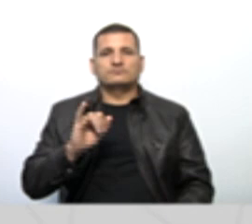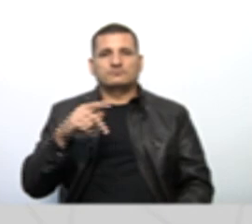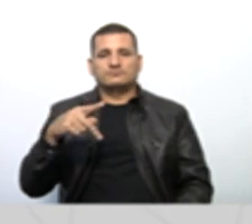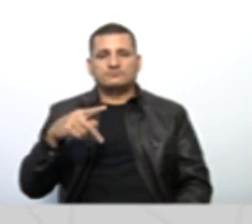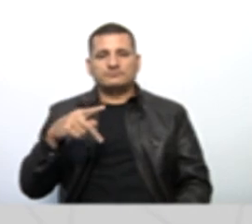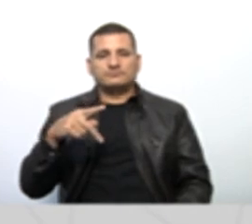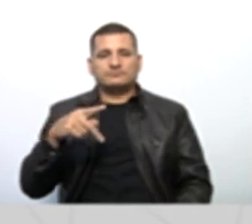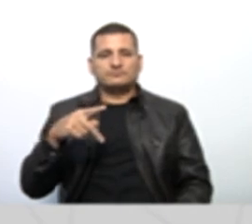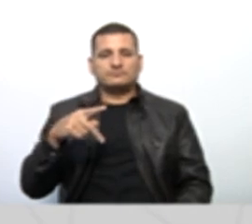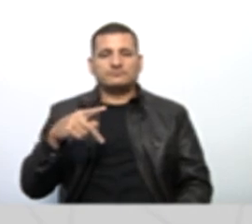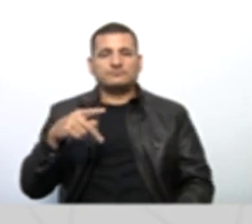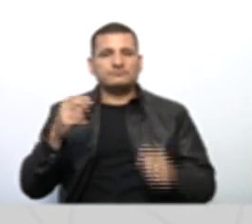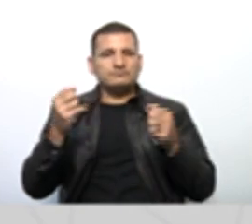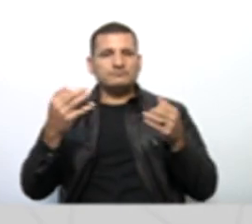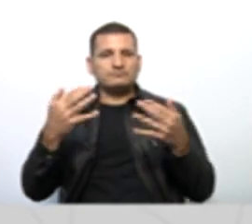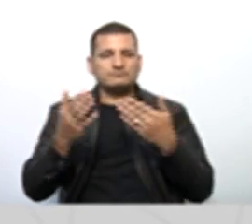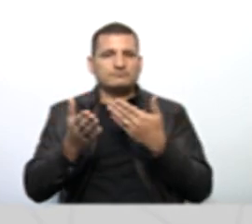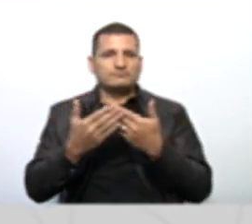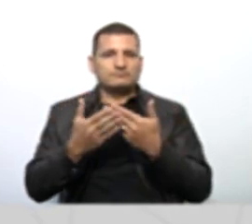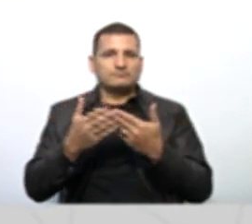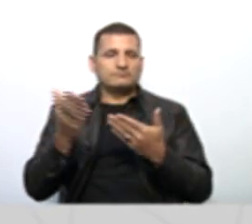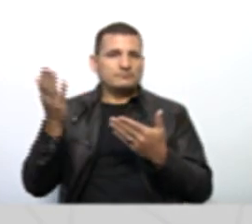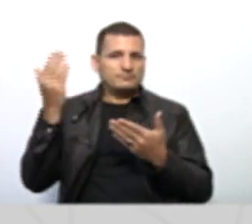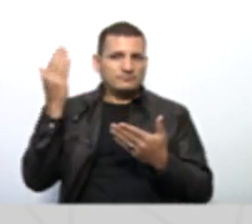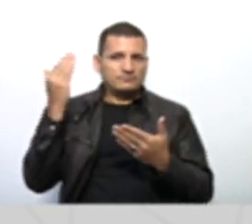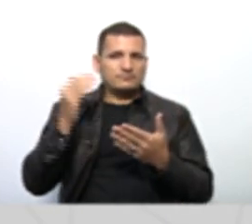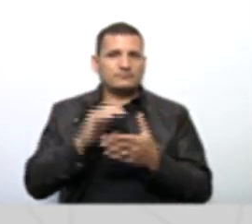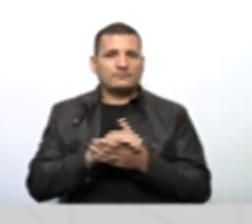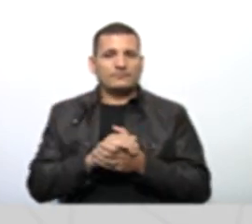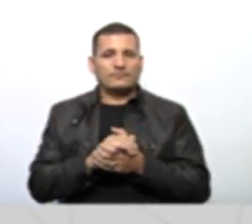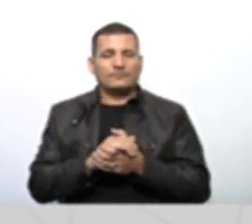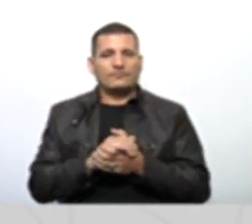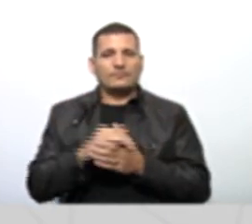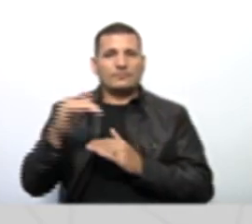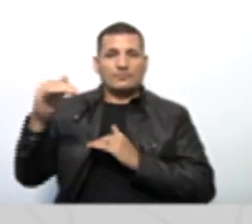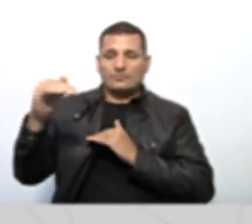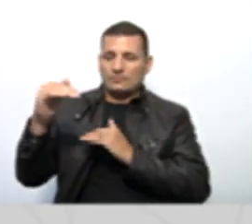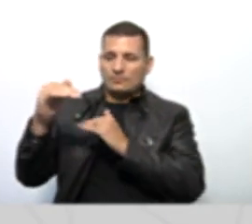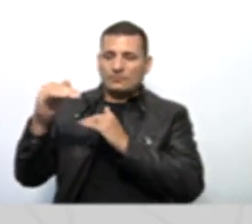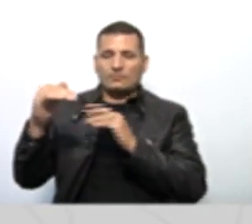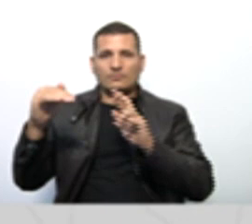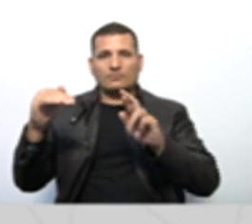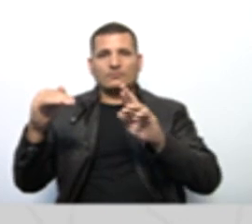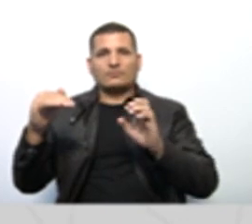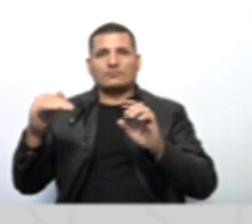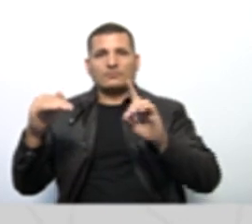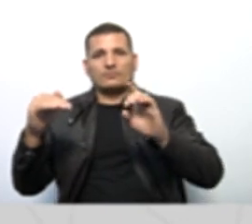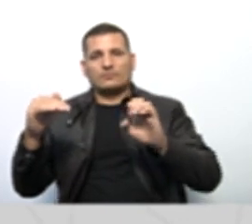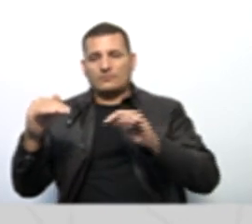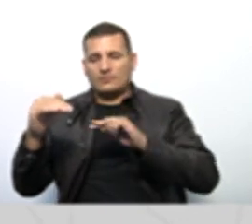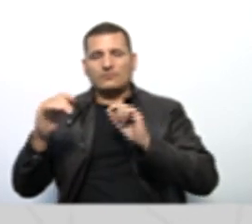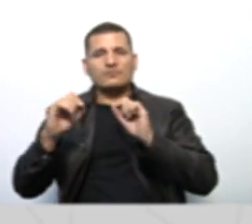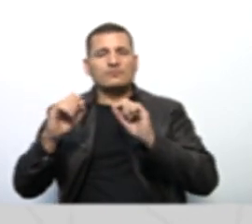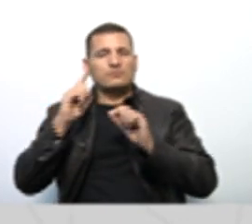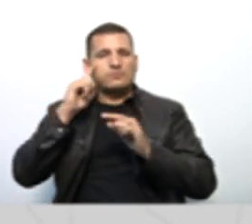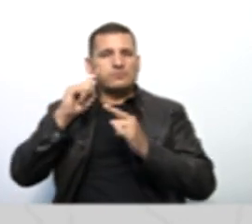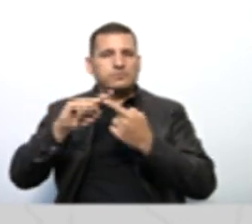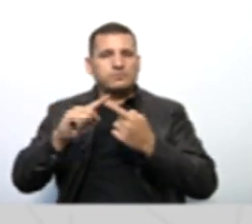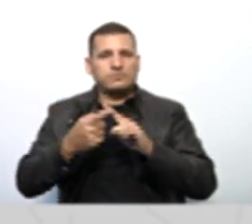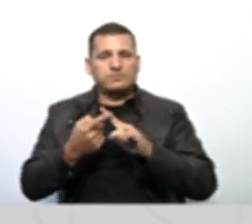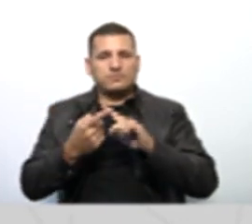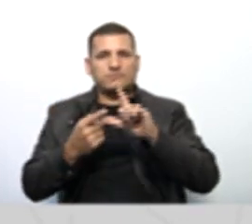falamos na hora passará também o endereço ip que está na camada de rede é o endereço lógico pessoal é